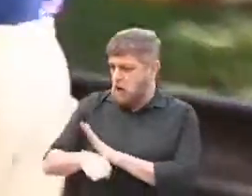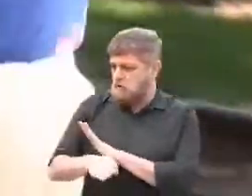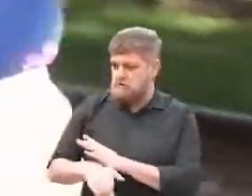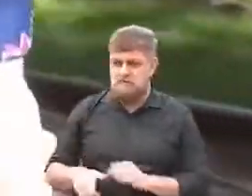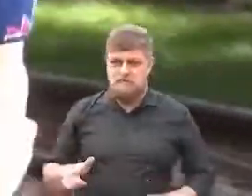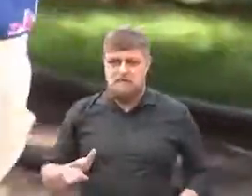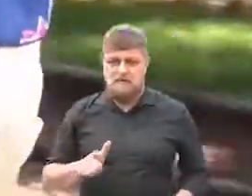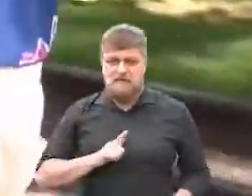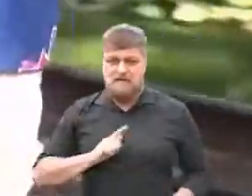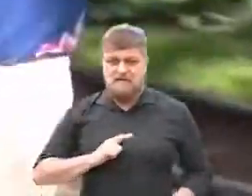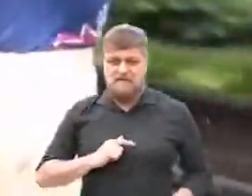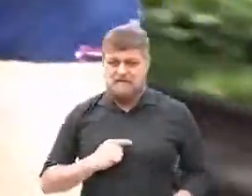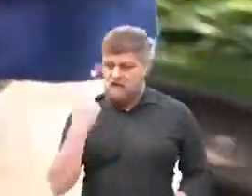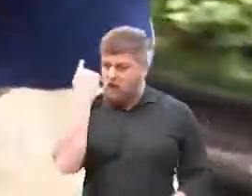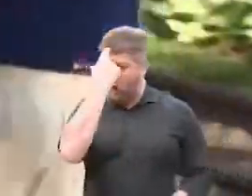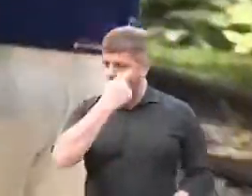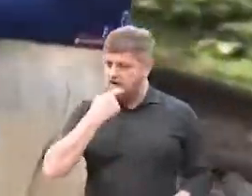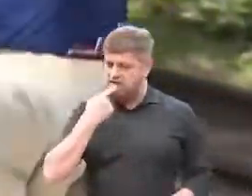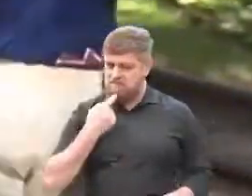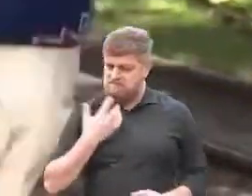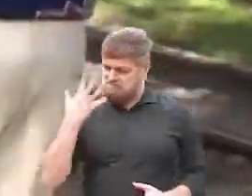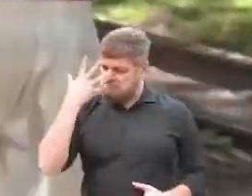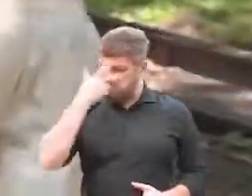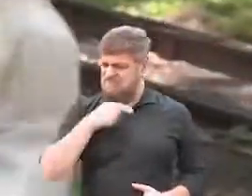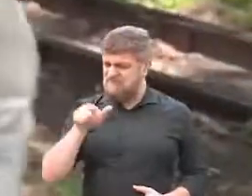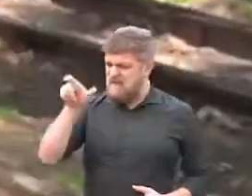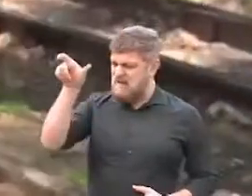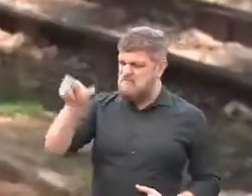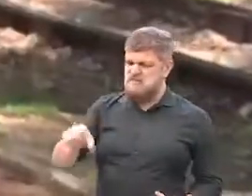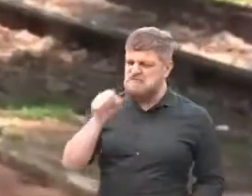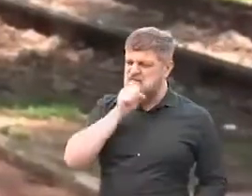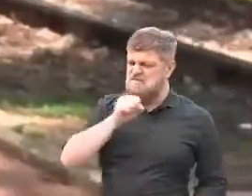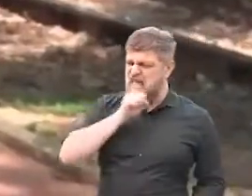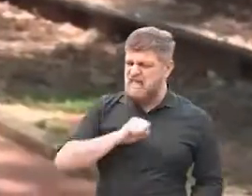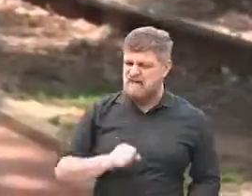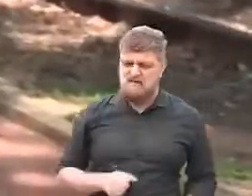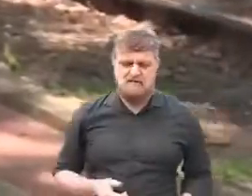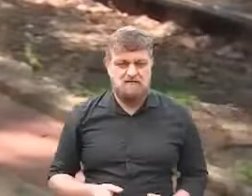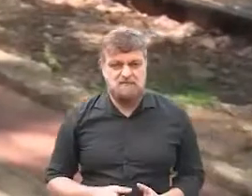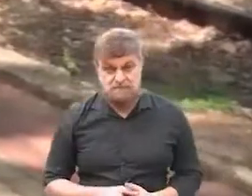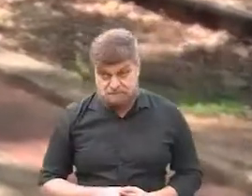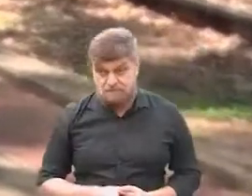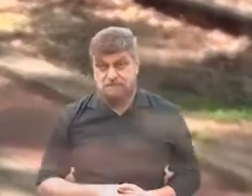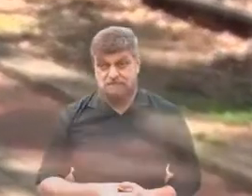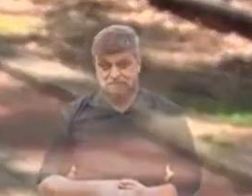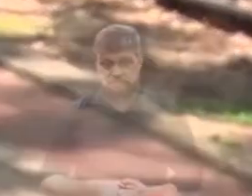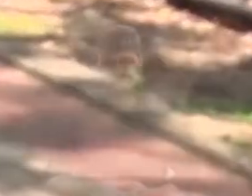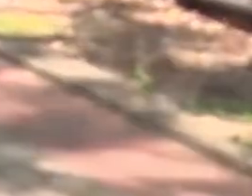por modos estéticos, na estética, né, na própria representação do velho.